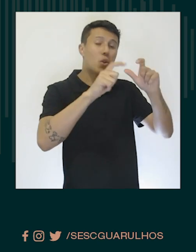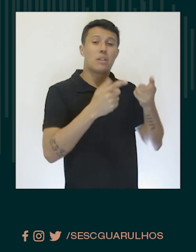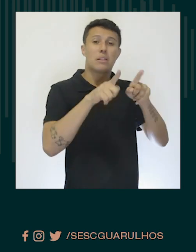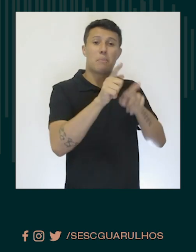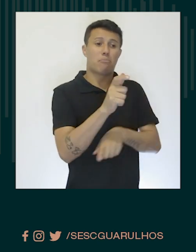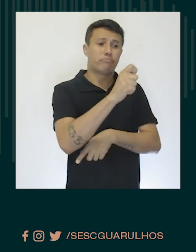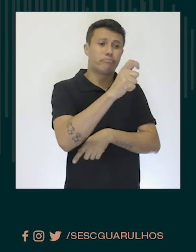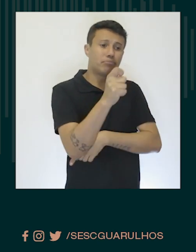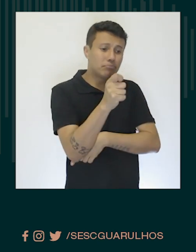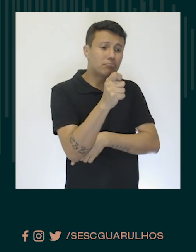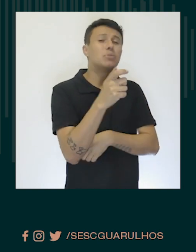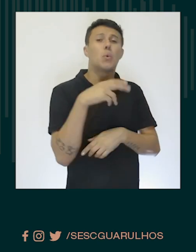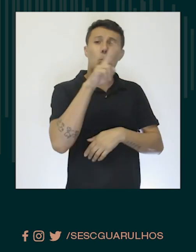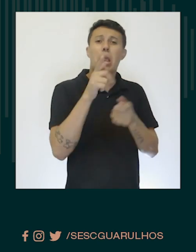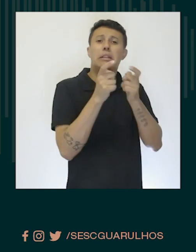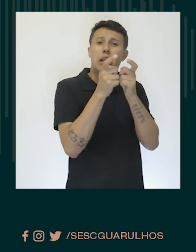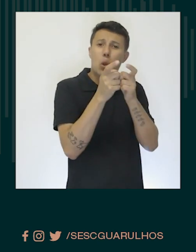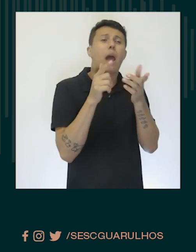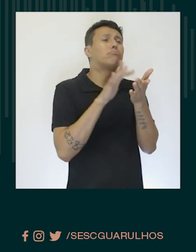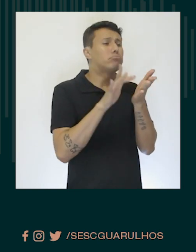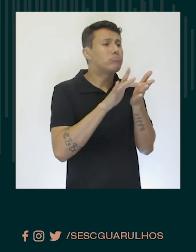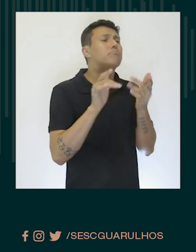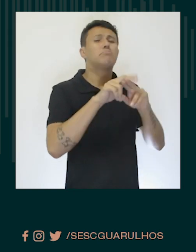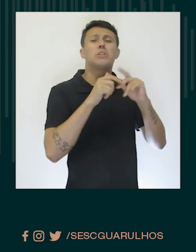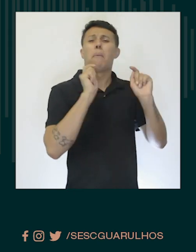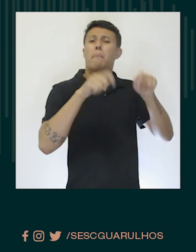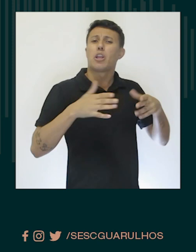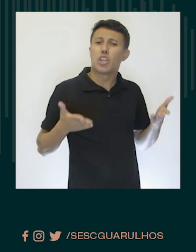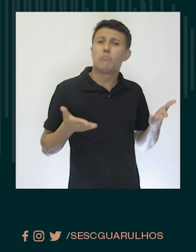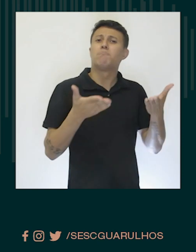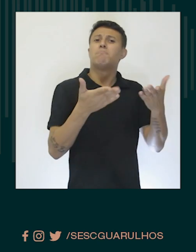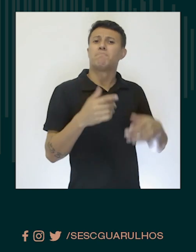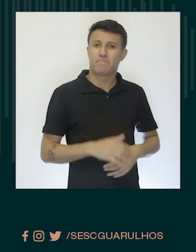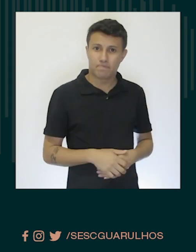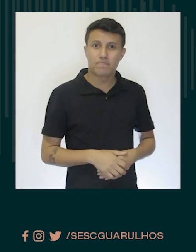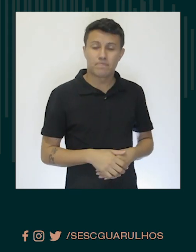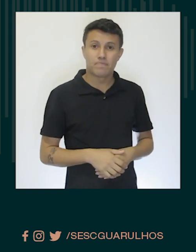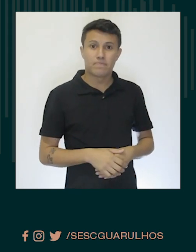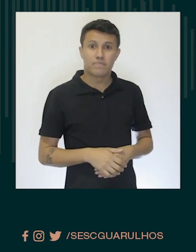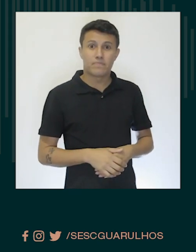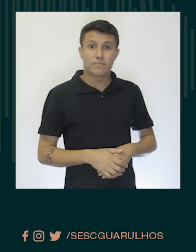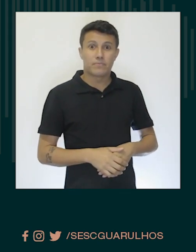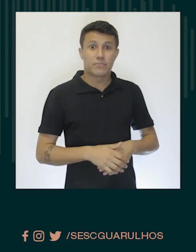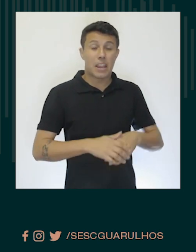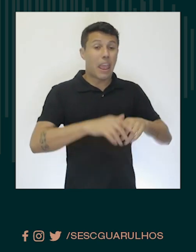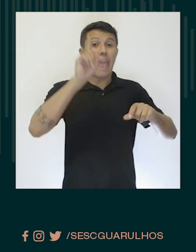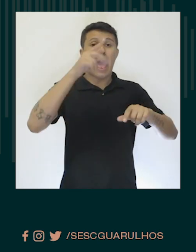funciona, porque pode ser essa pode ser a sua plataforma, tá ligado? Recomendo vocês